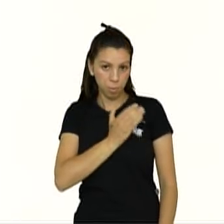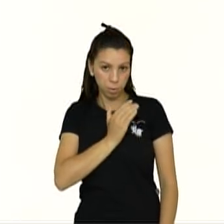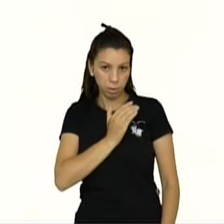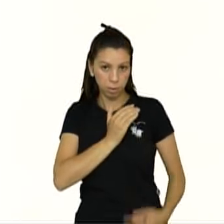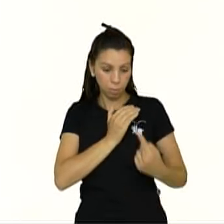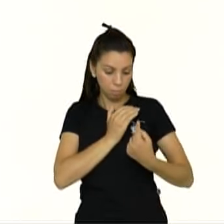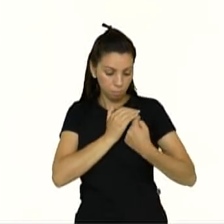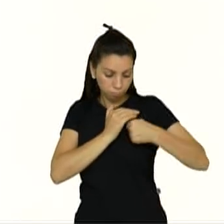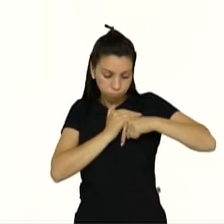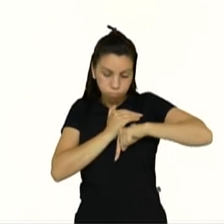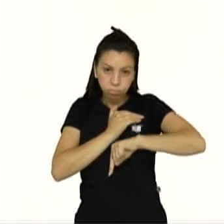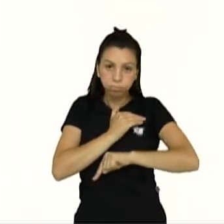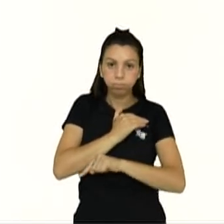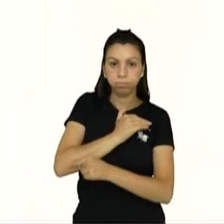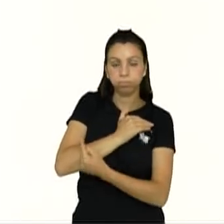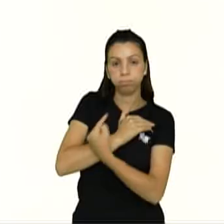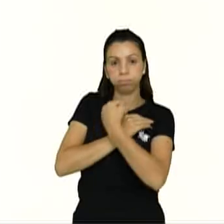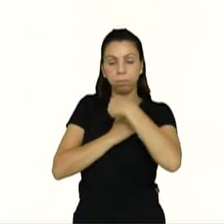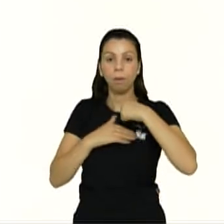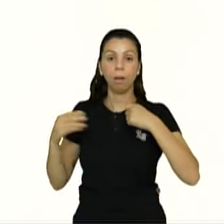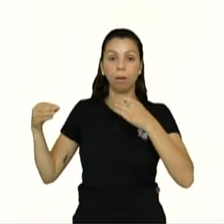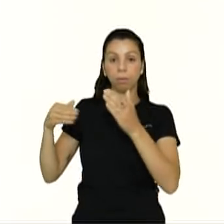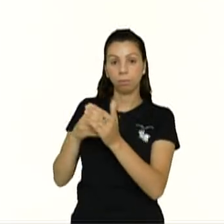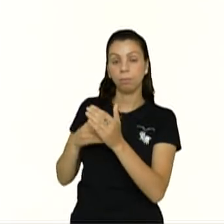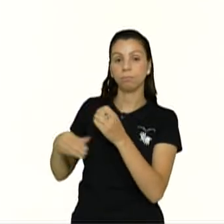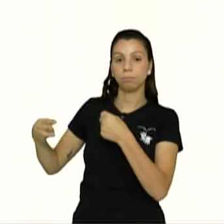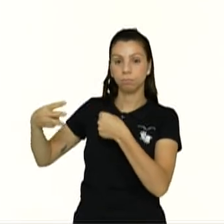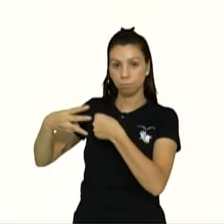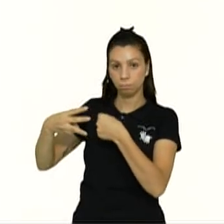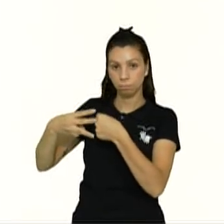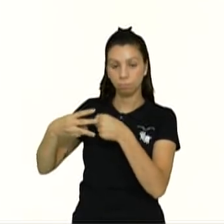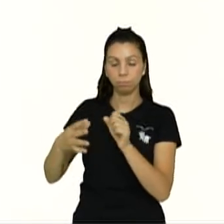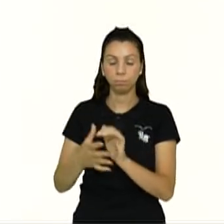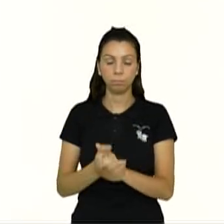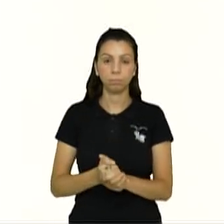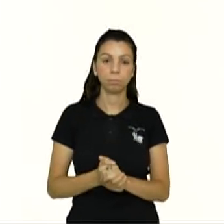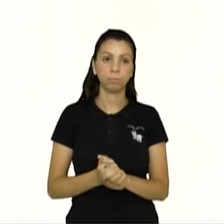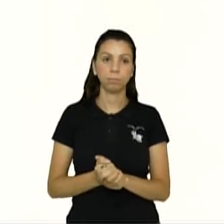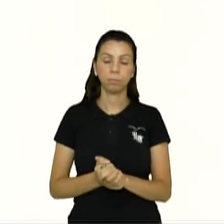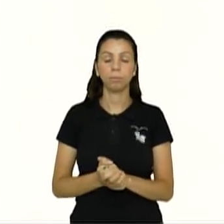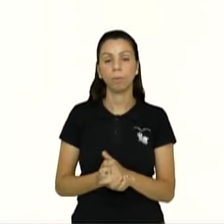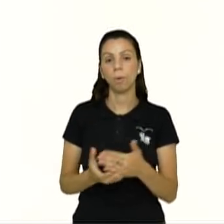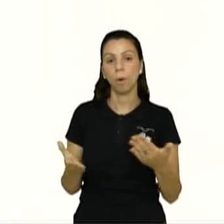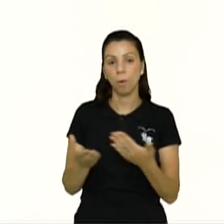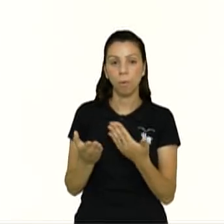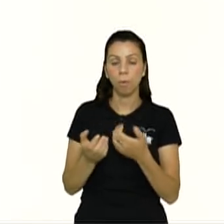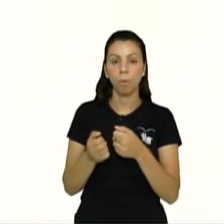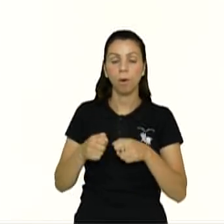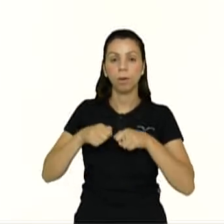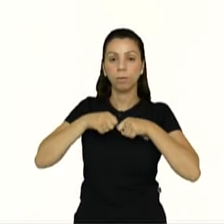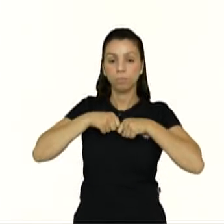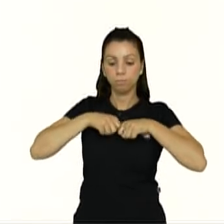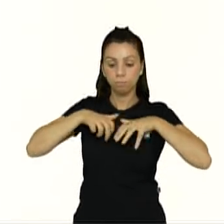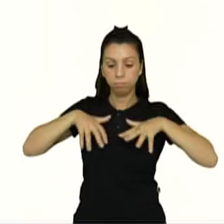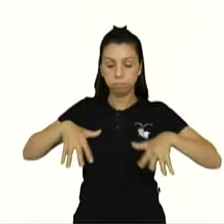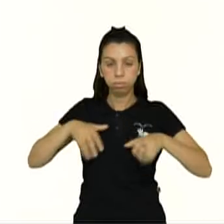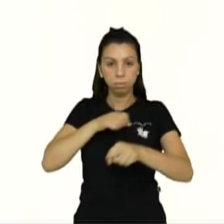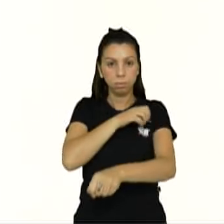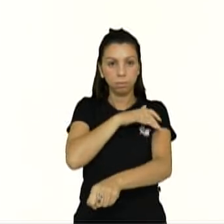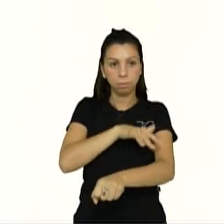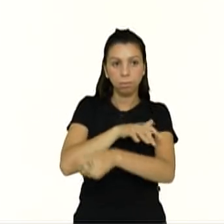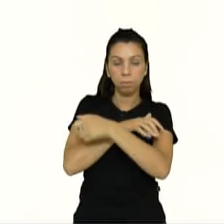através dos vasos sanguíneos até a célula. Falando de sistema nervoso, é um nervoso do